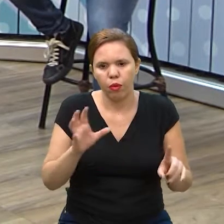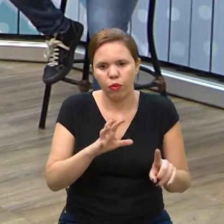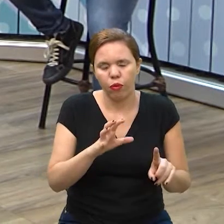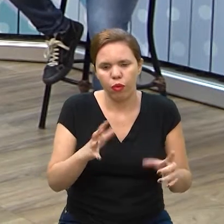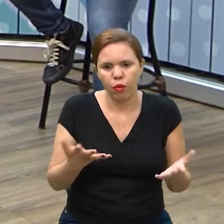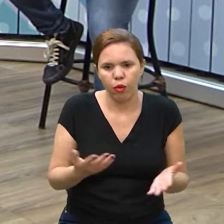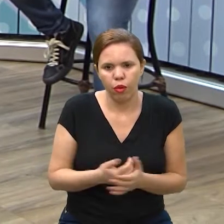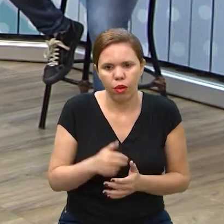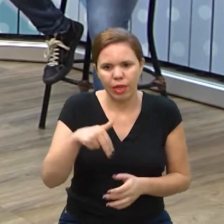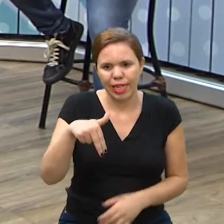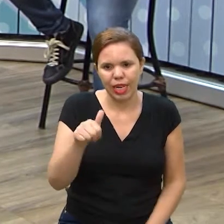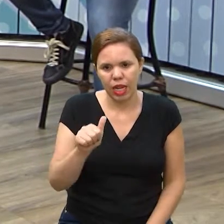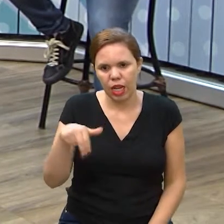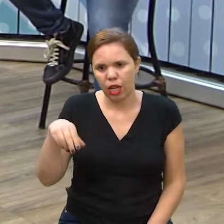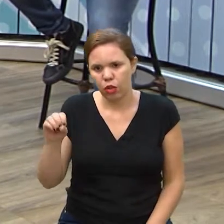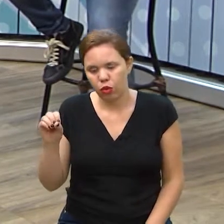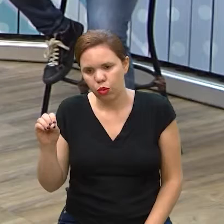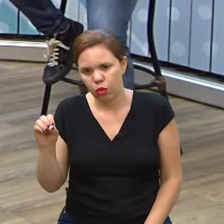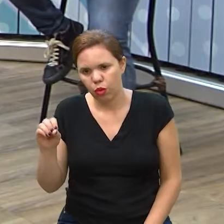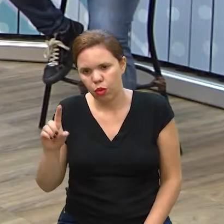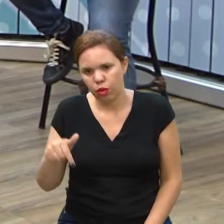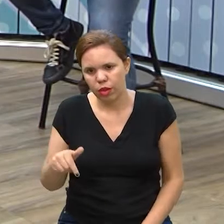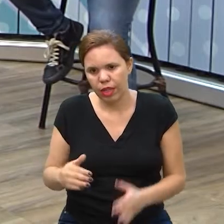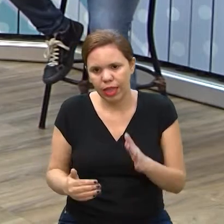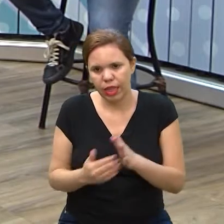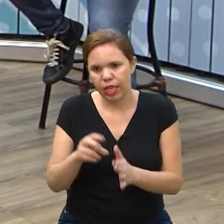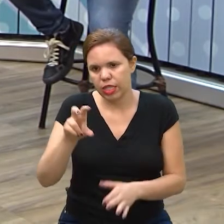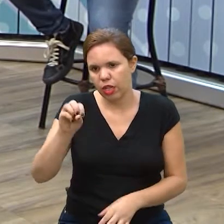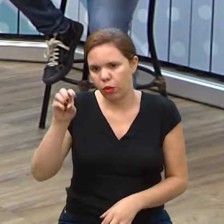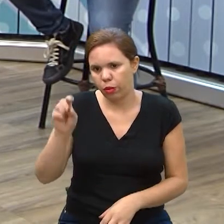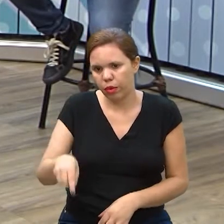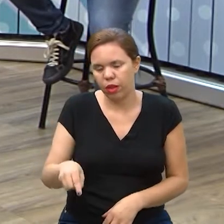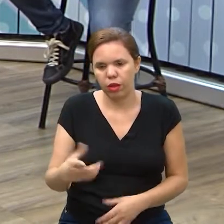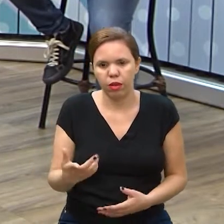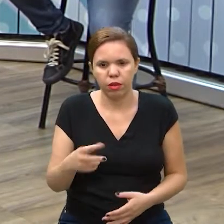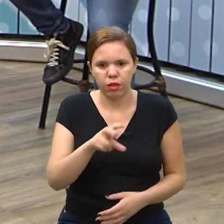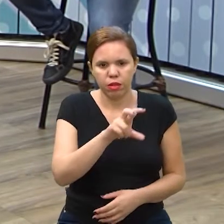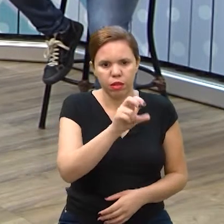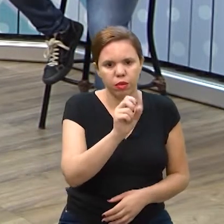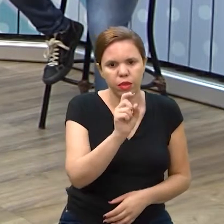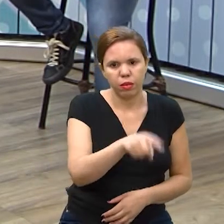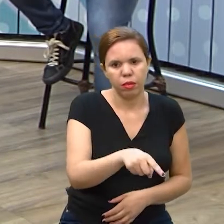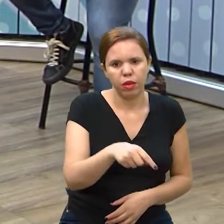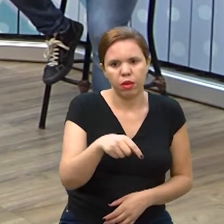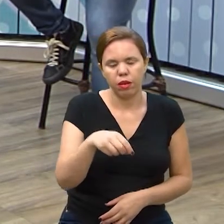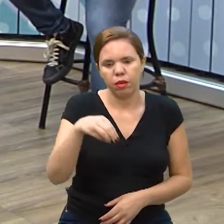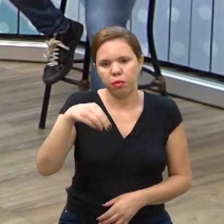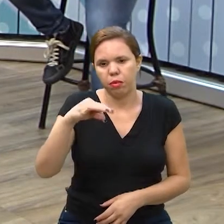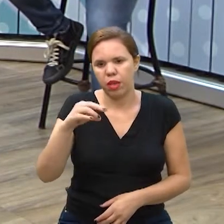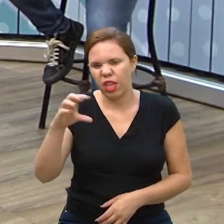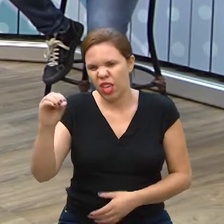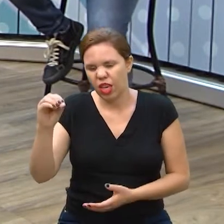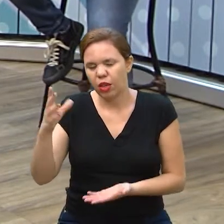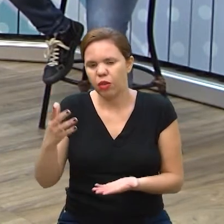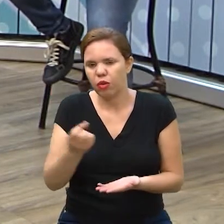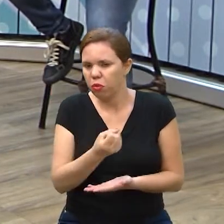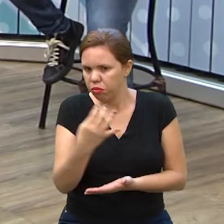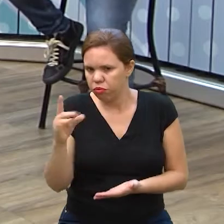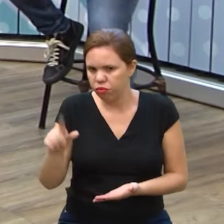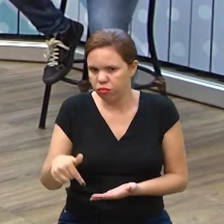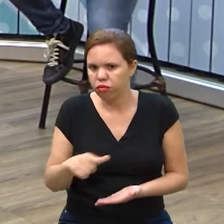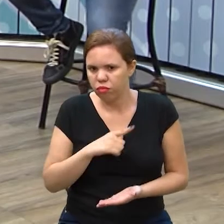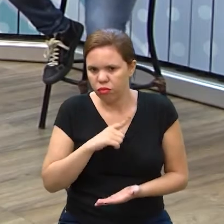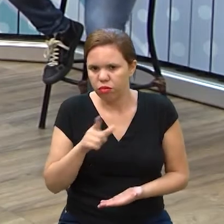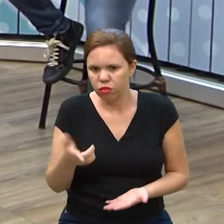influencer nano, que é até 5 mil, aí até 50 já passa para micro. Existe